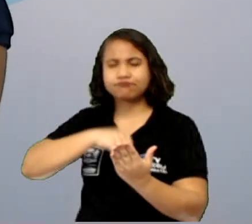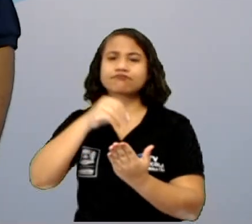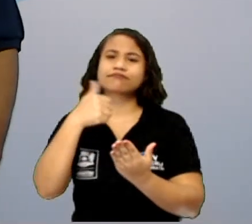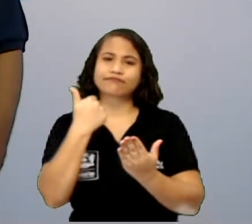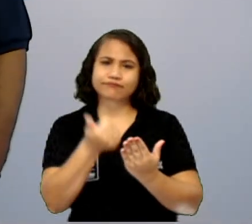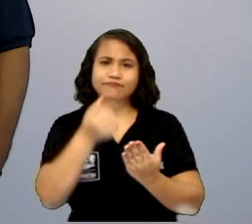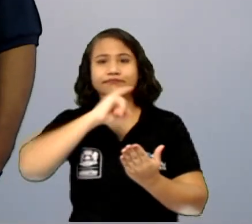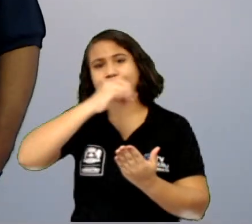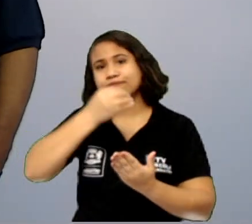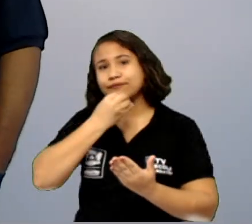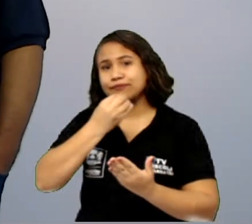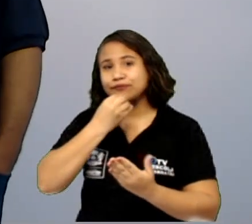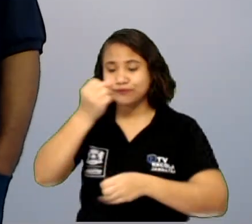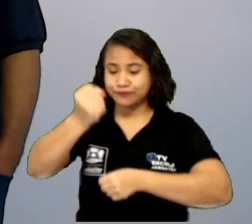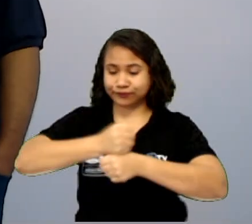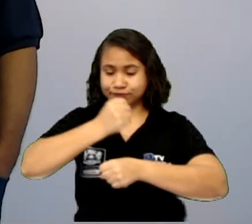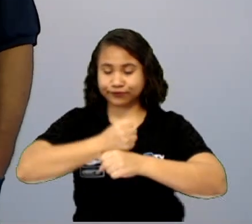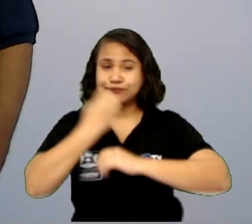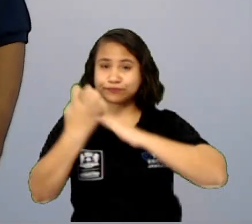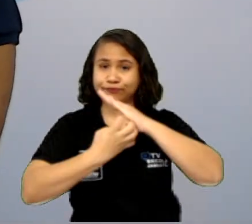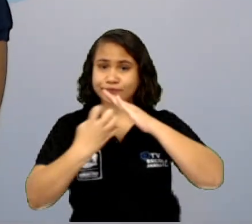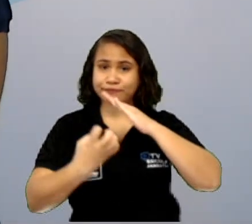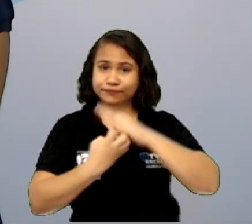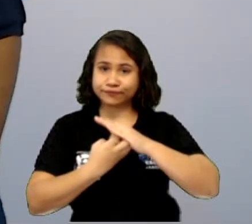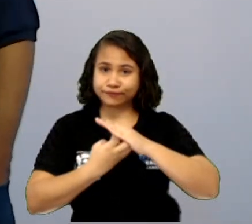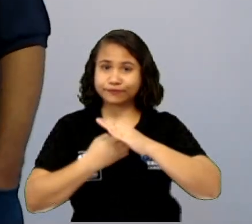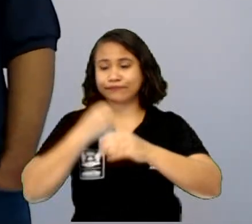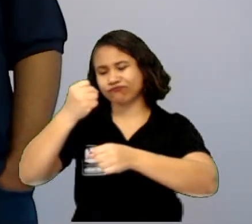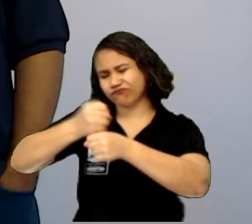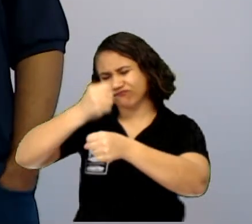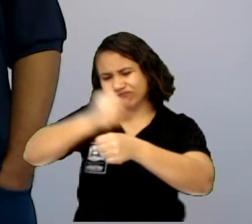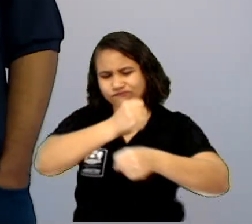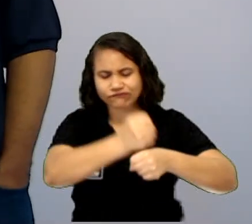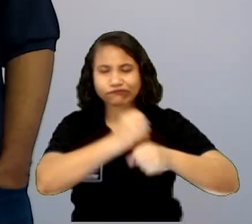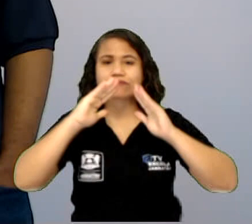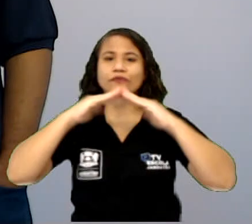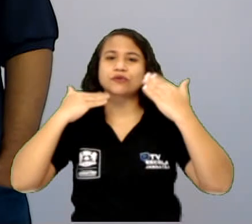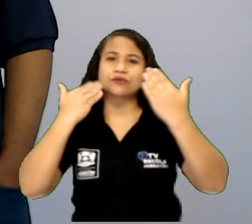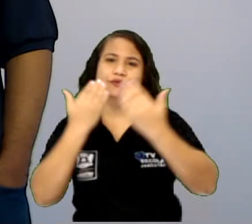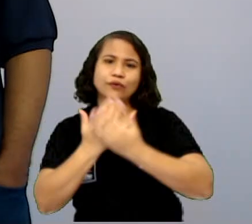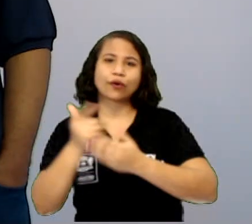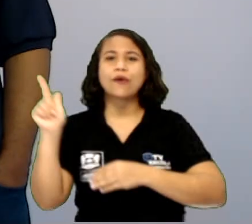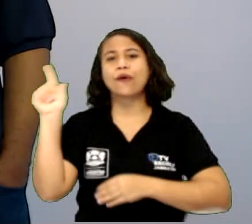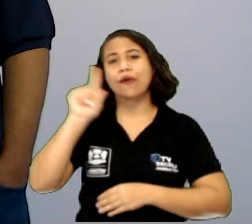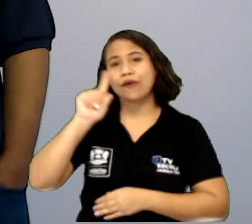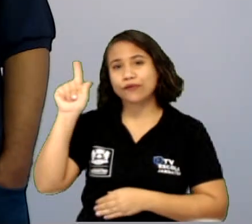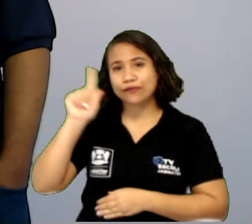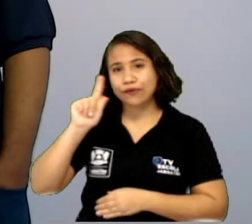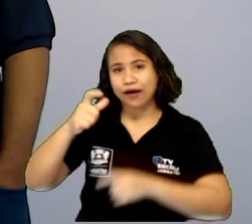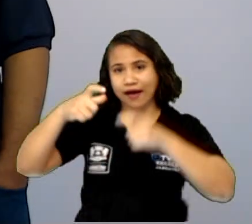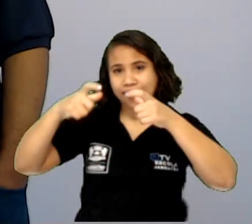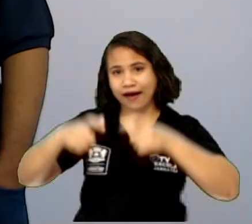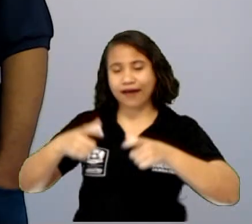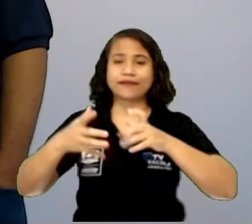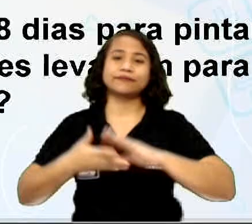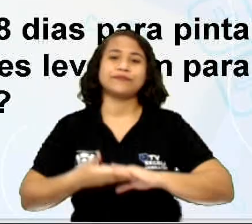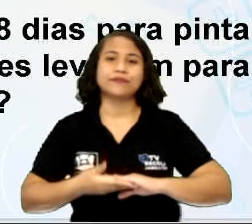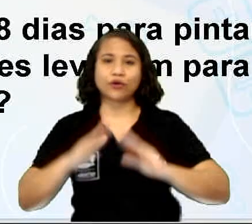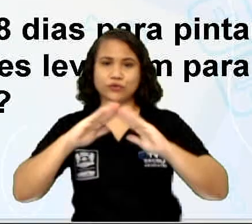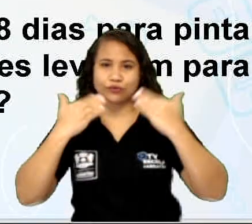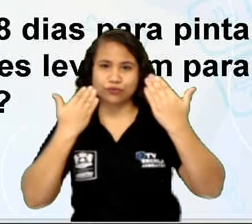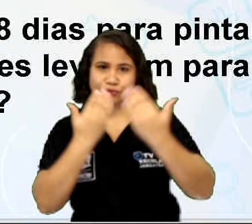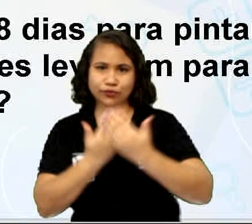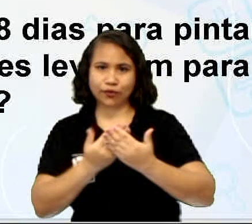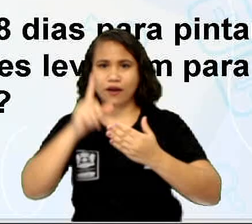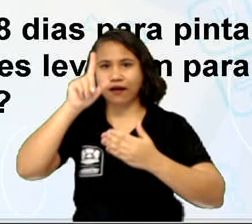cancelar tirar então uma construtora Foi contratada para realizar a reforma de todas as escolas do município de Cocalzinho em Goiás as escolas são construídas